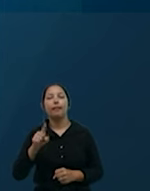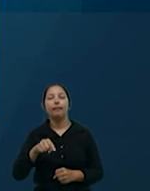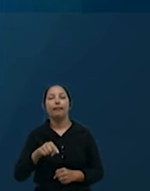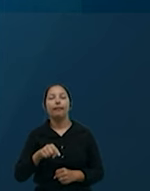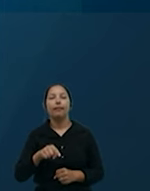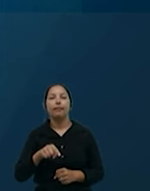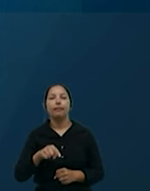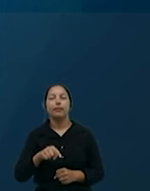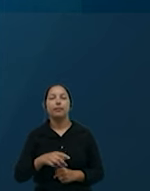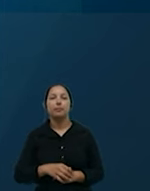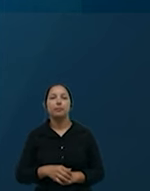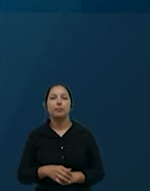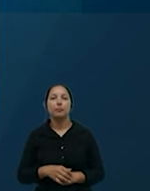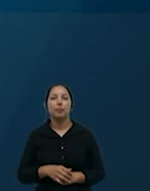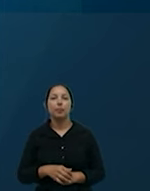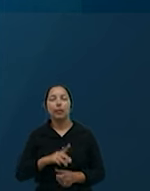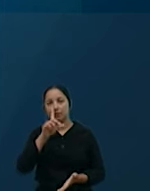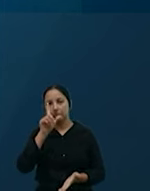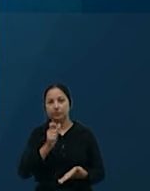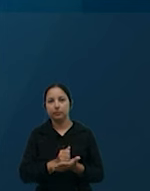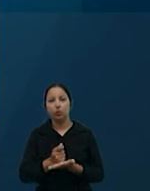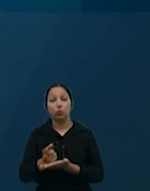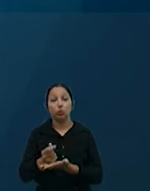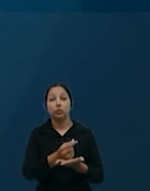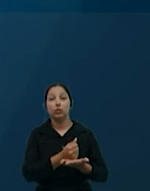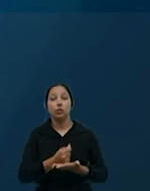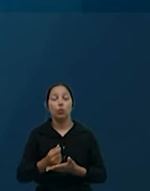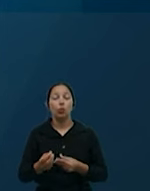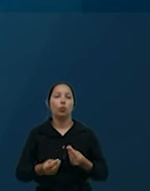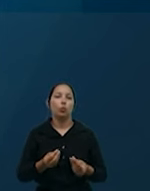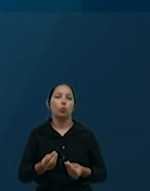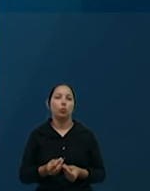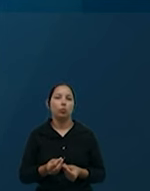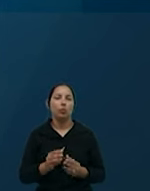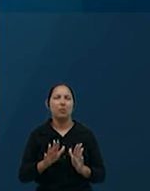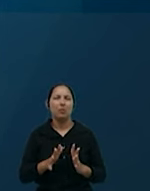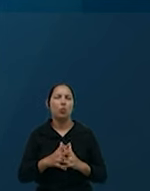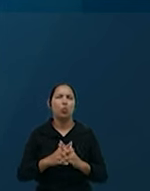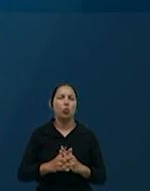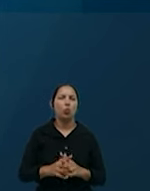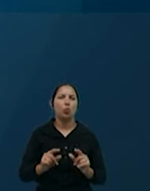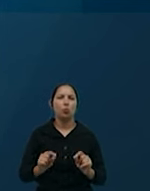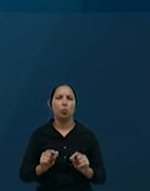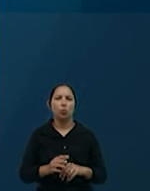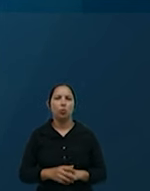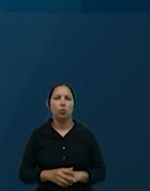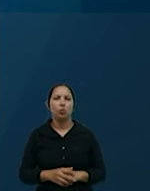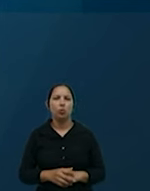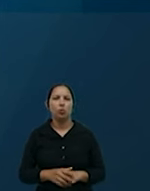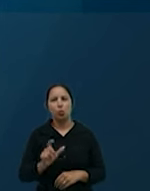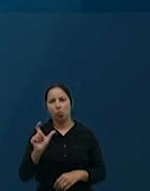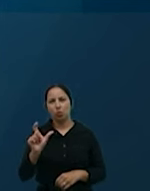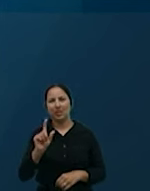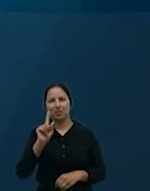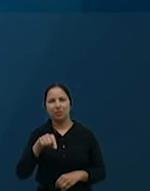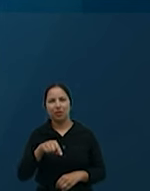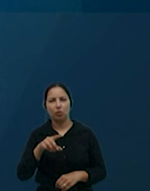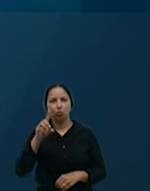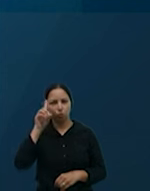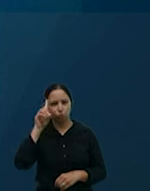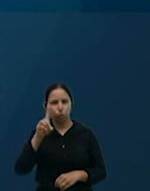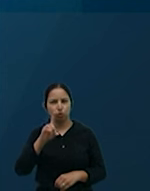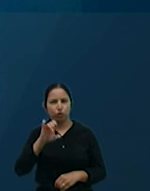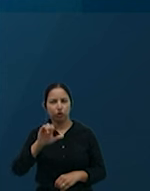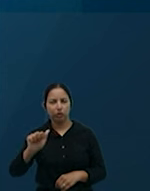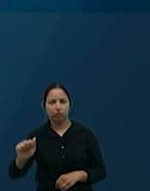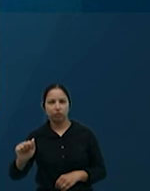efeitos financeiros. A dúvida reside em saber se o termo inicial vai ser a data de entrada do requerimento